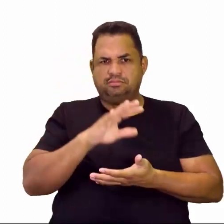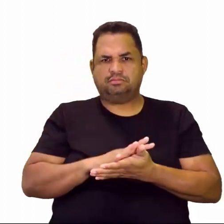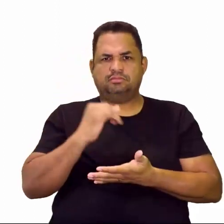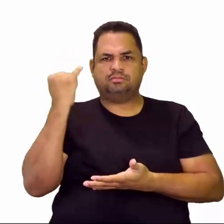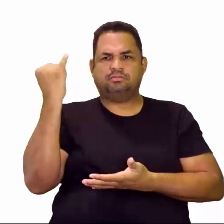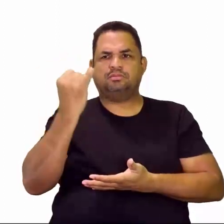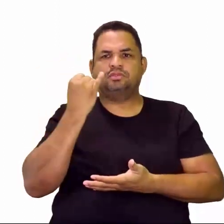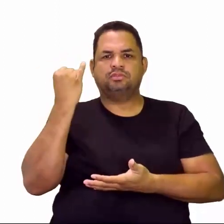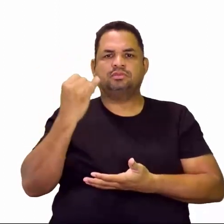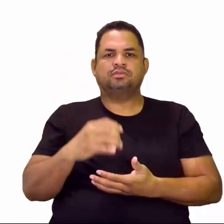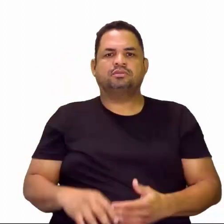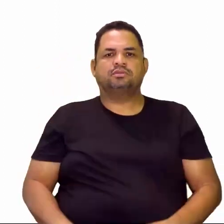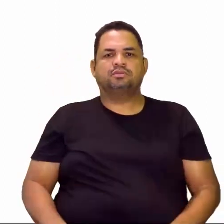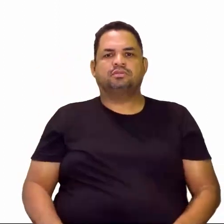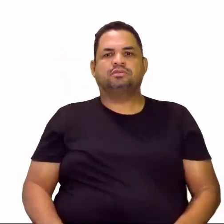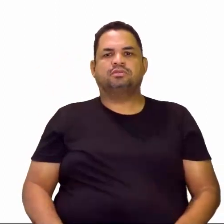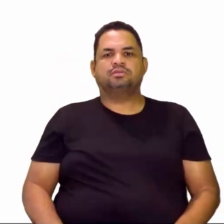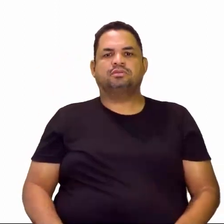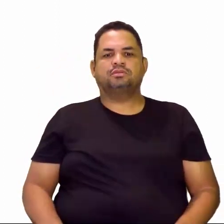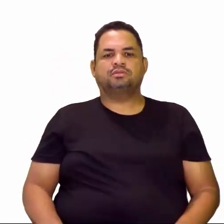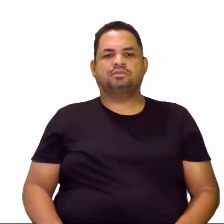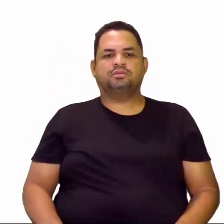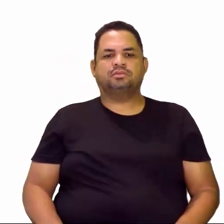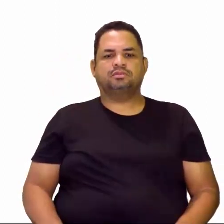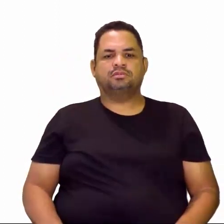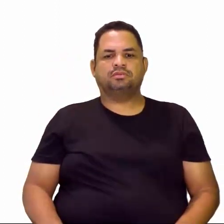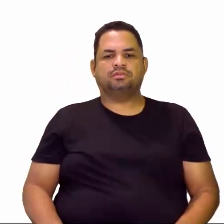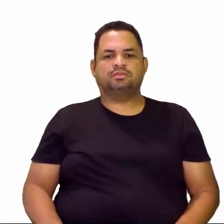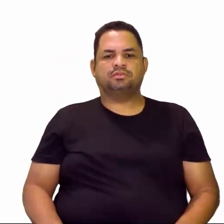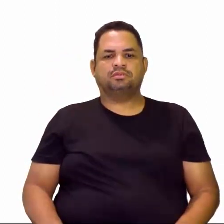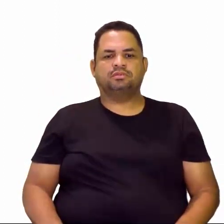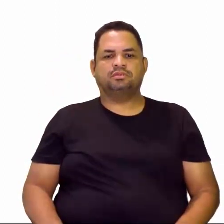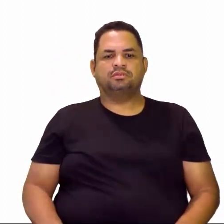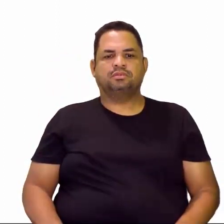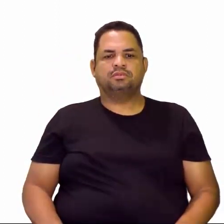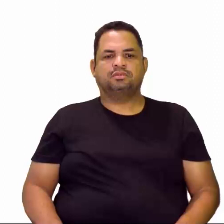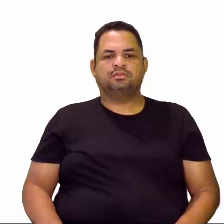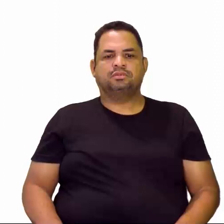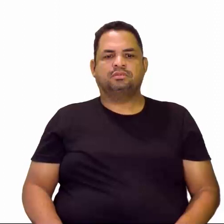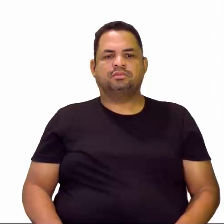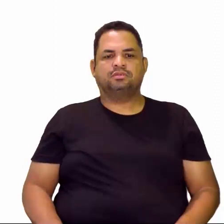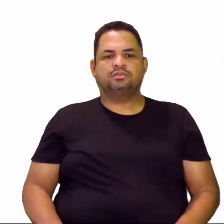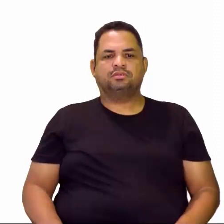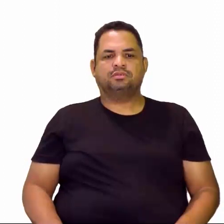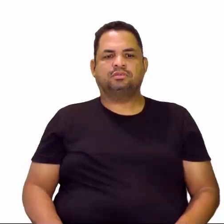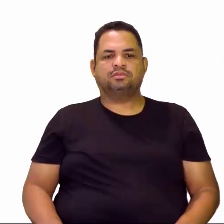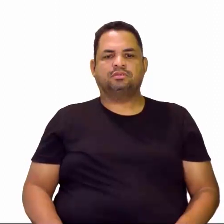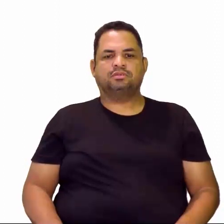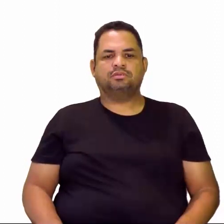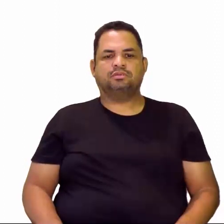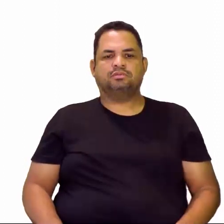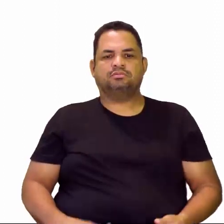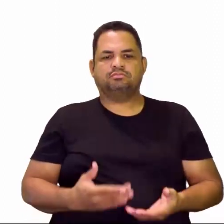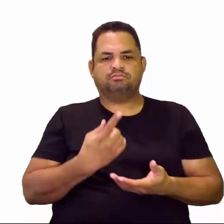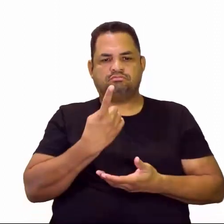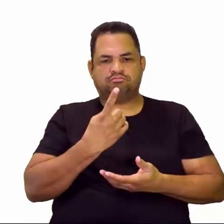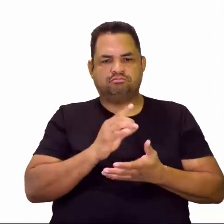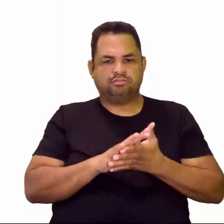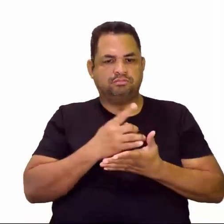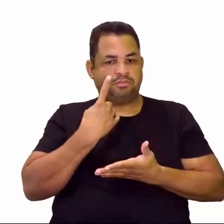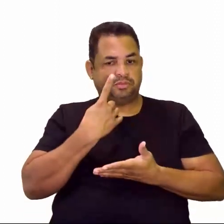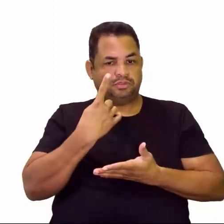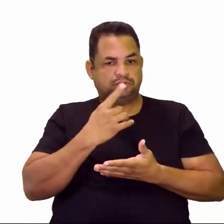muito importante. E na sequência, olha aí, as unidades que você